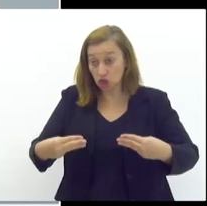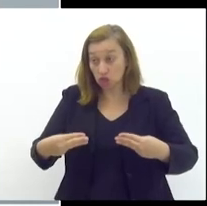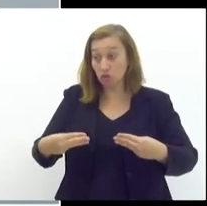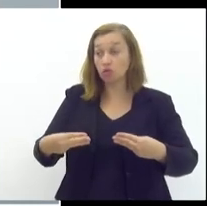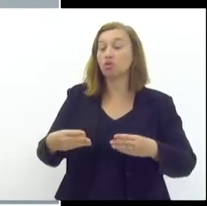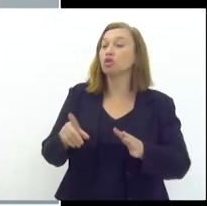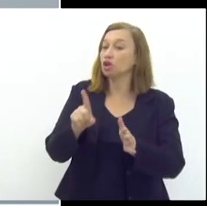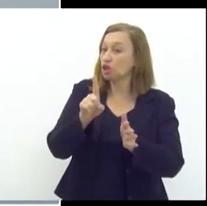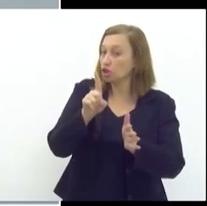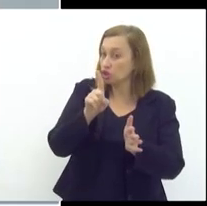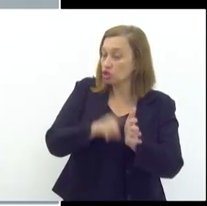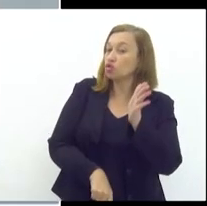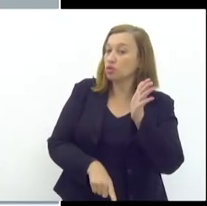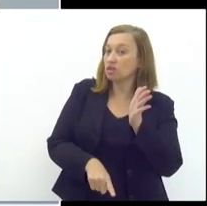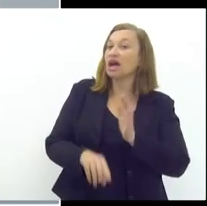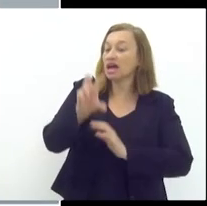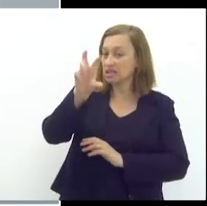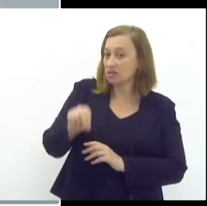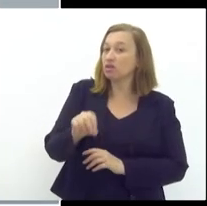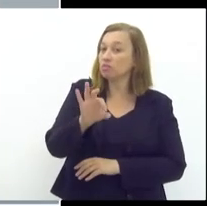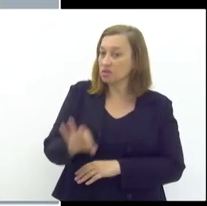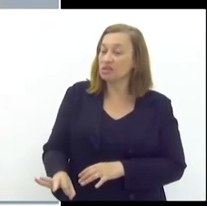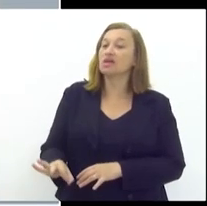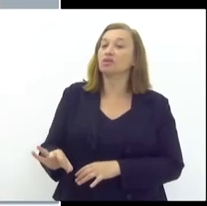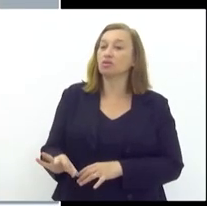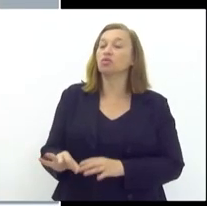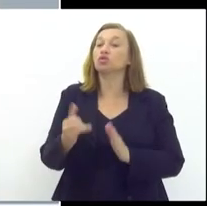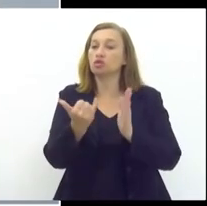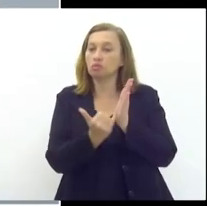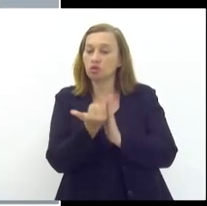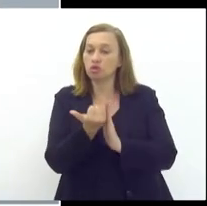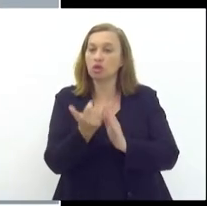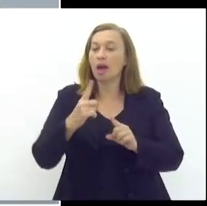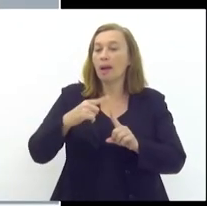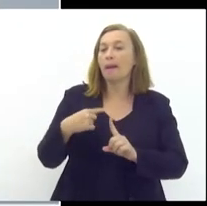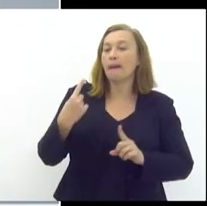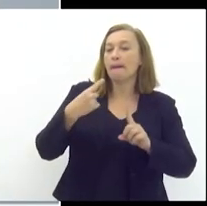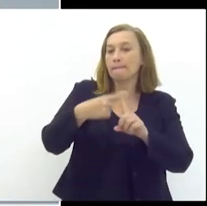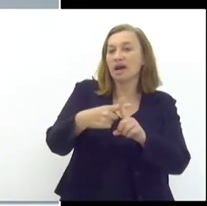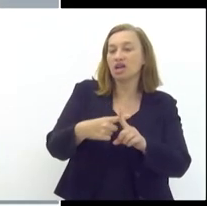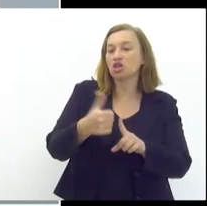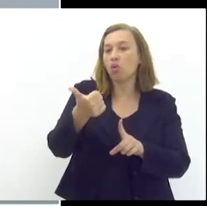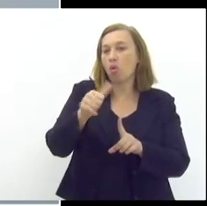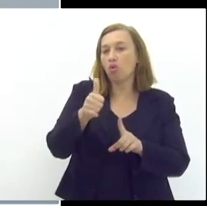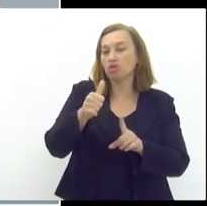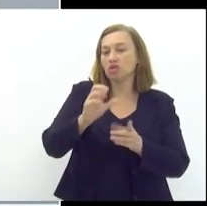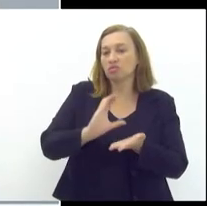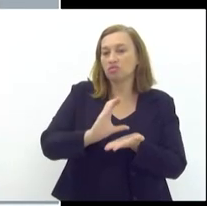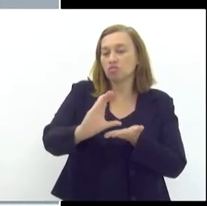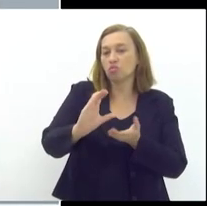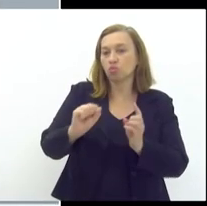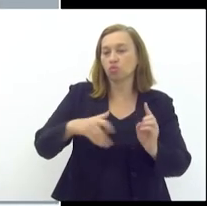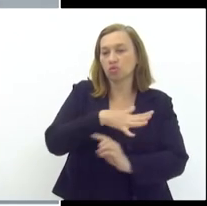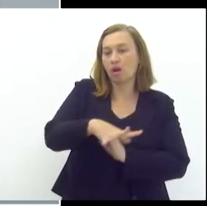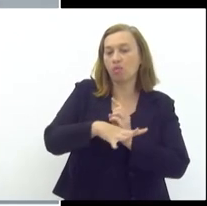descontar 50% de Imposto de Renda mas 11% de contribuição social